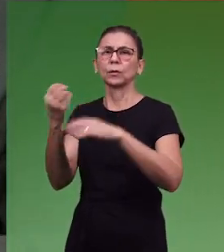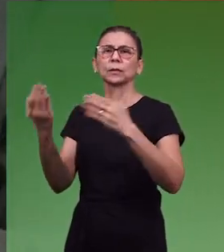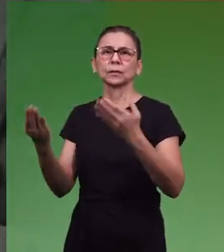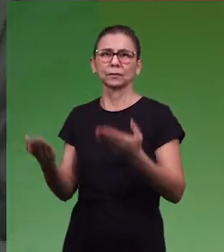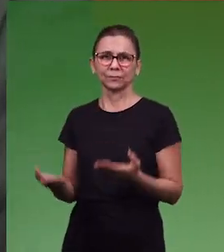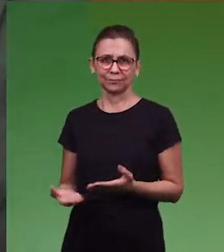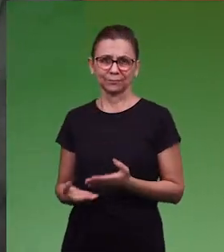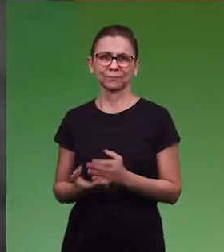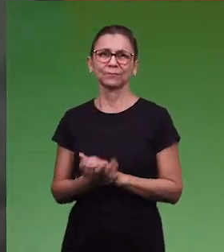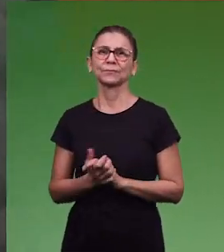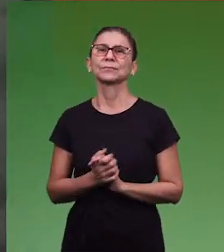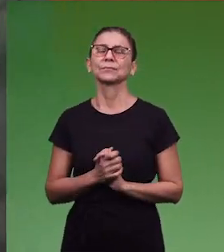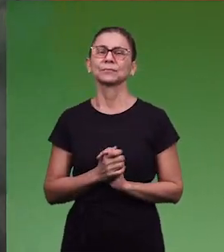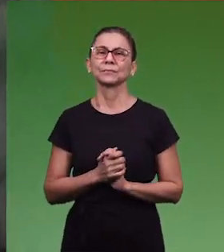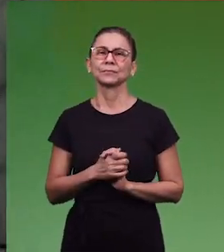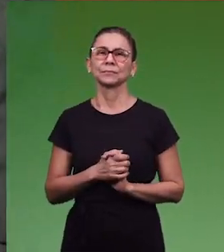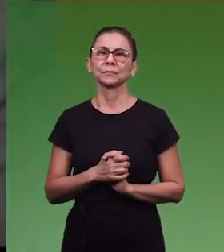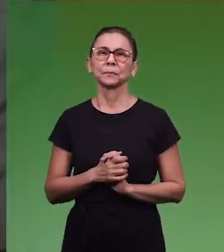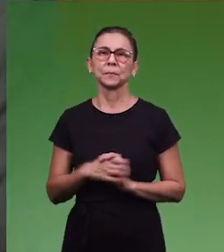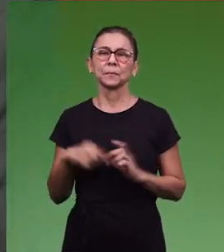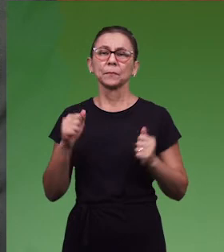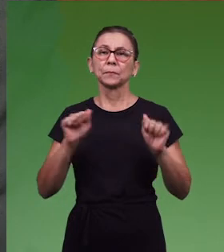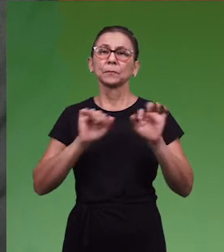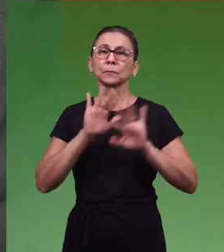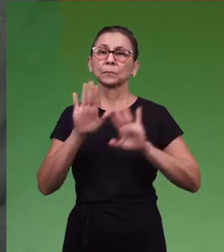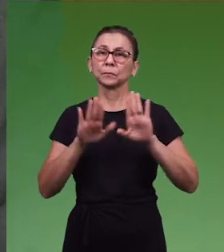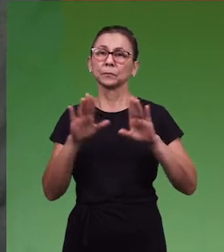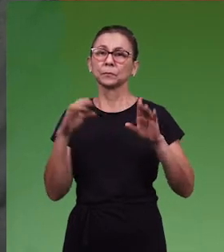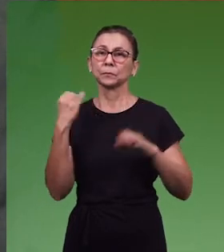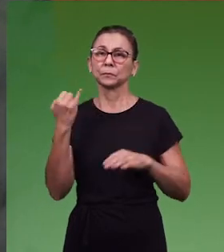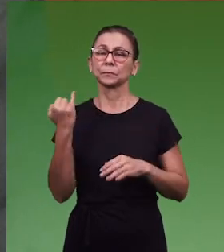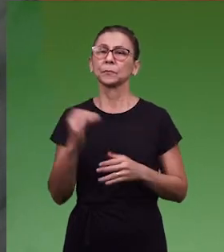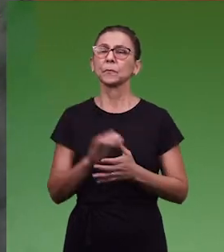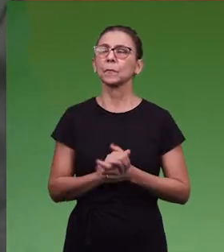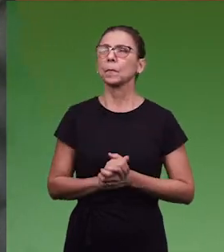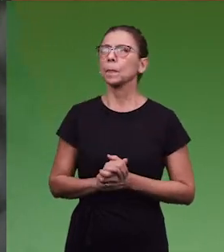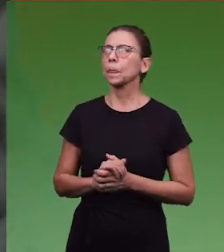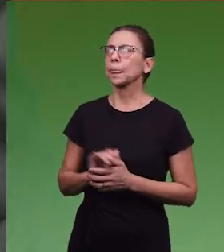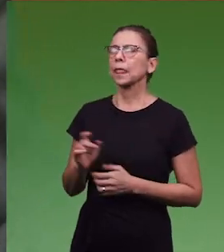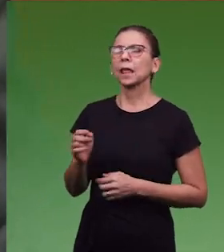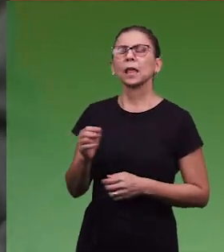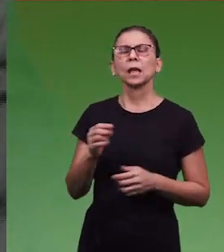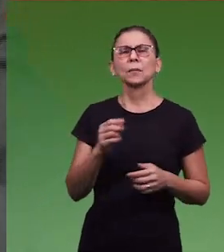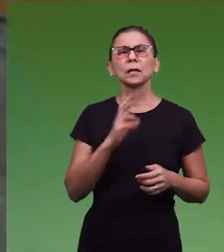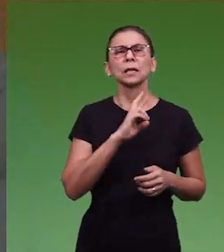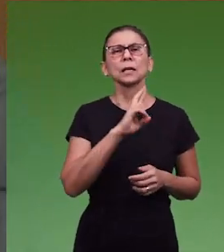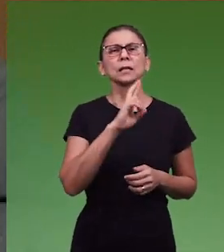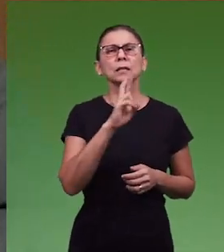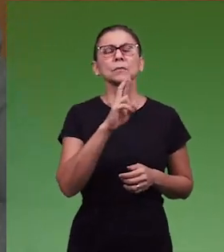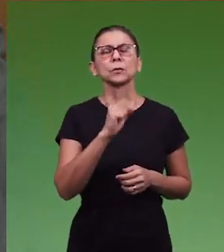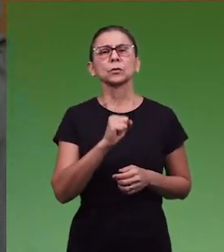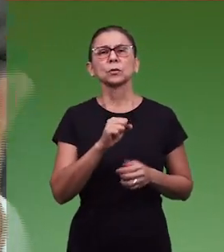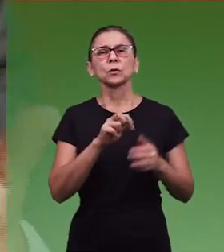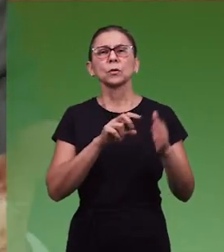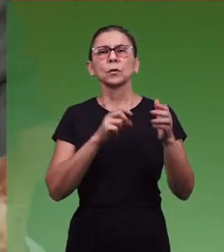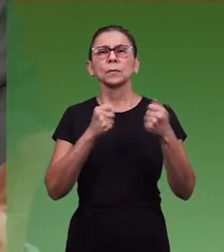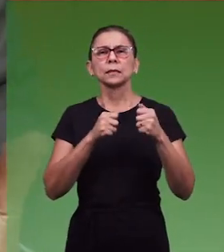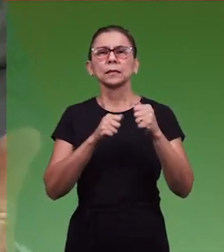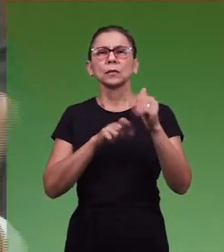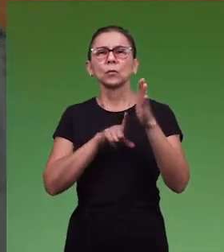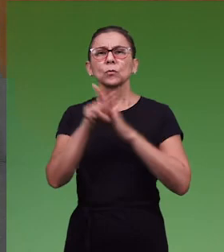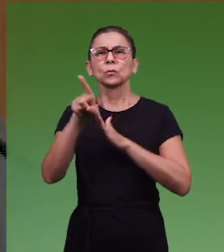Esse cuidado precisa ter. Mas então, pastor Josias, respondendo, por que tem que ser consultado? Então, as